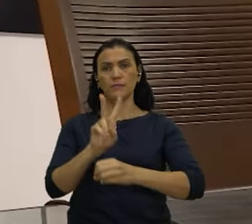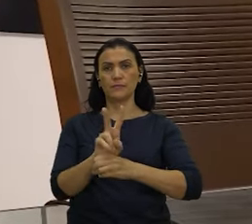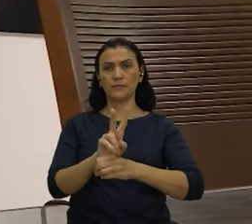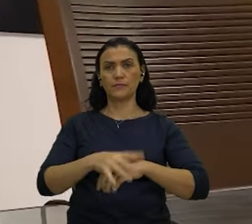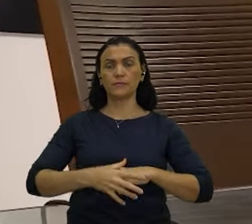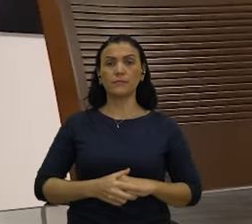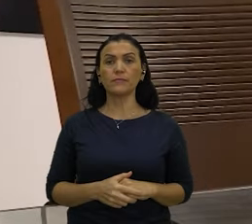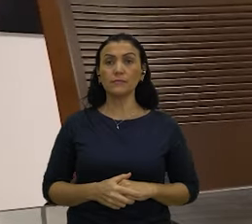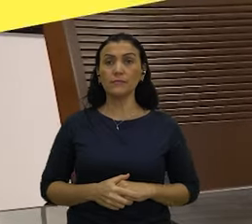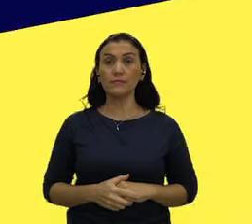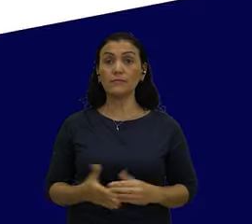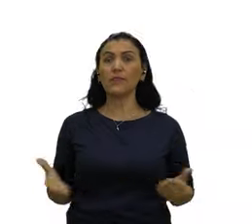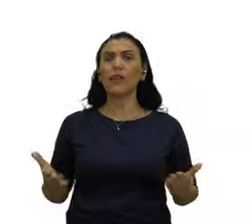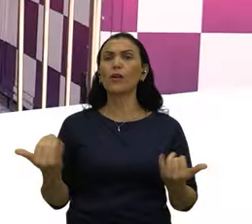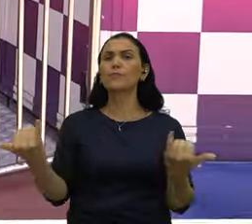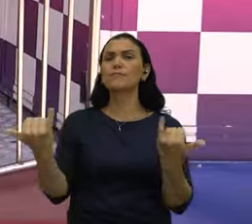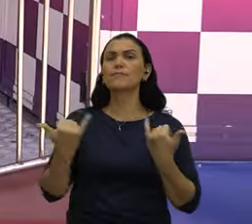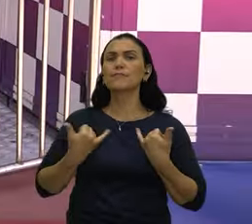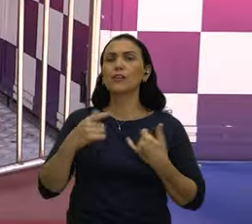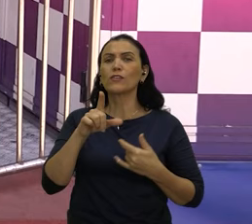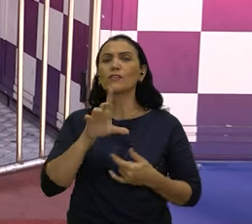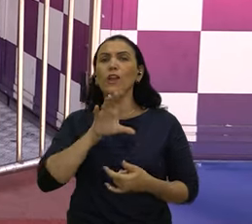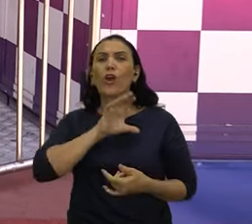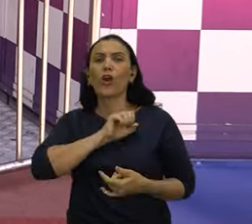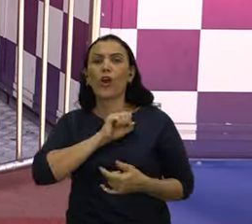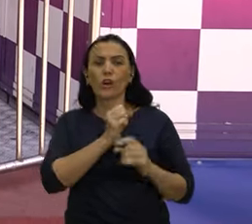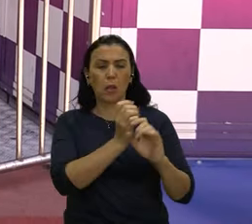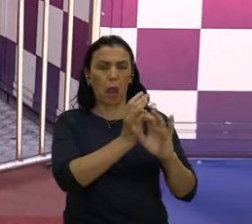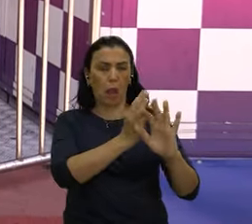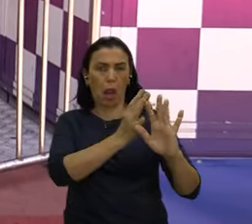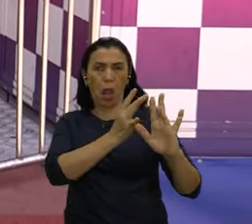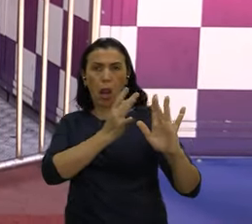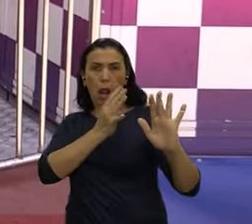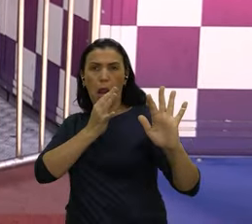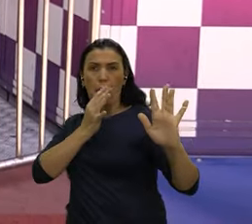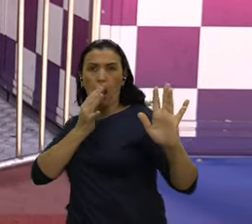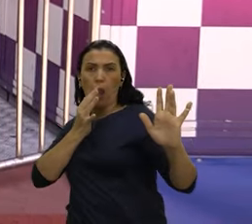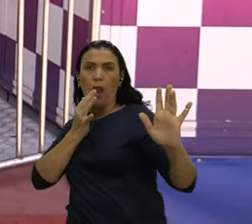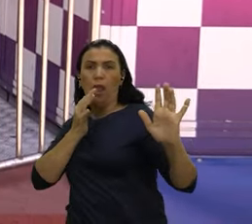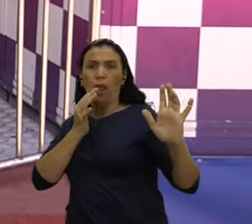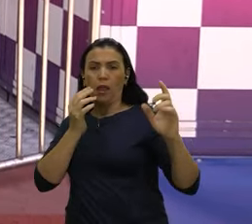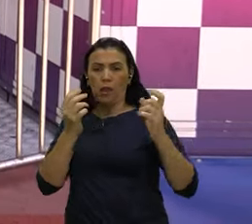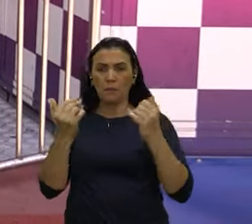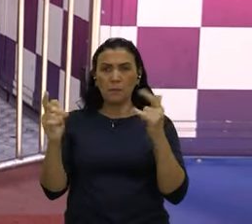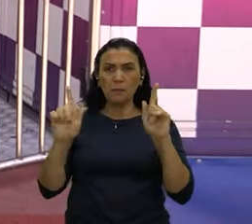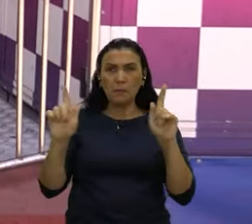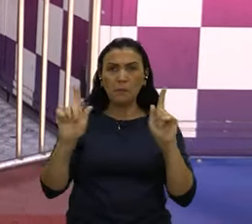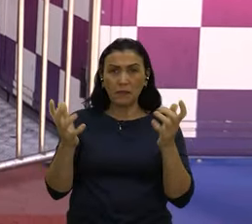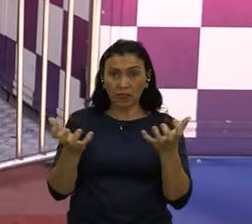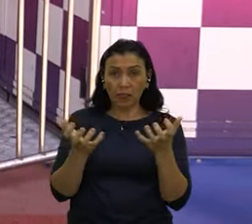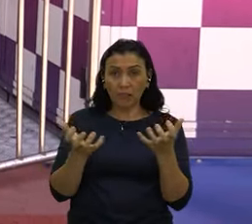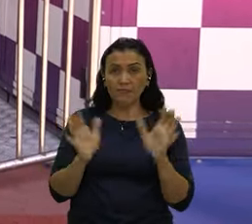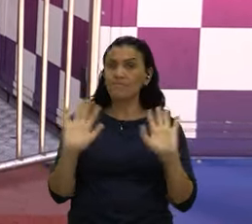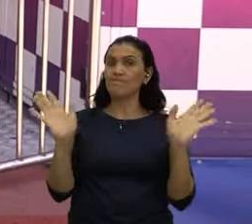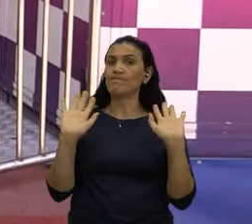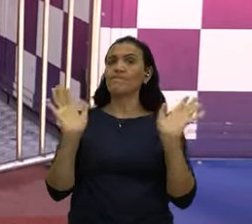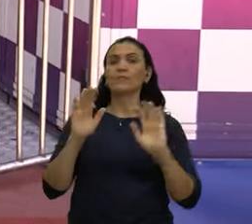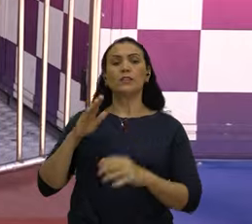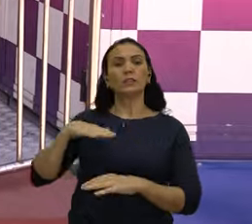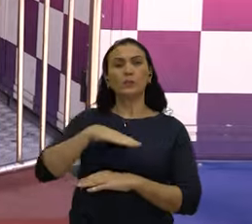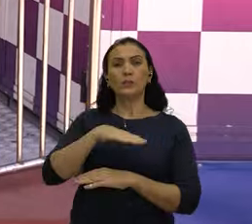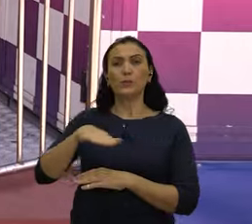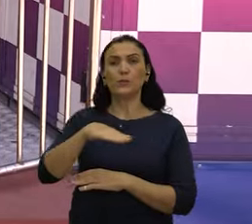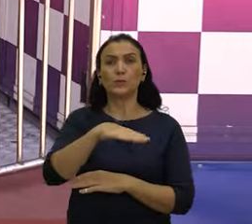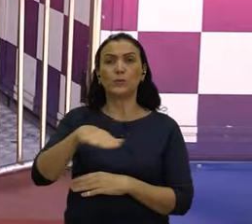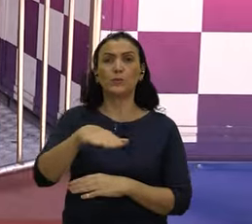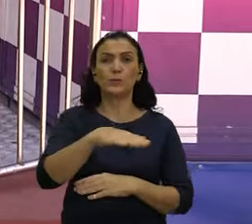sustentável. Agora me conta, quem gosta de ficar em filas intermináveis para ir em um brinquedo? Ninguém, né? E na estrada,